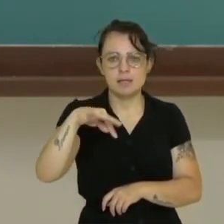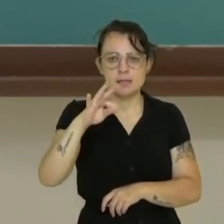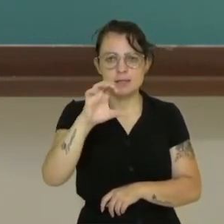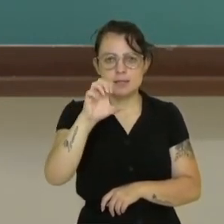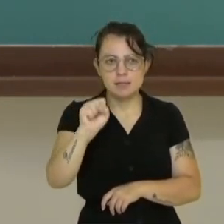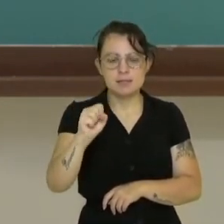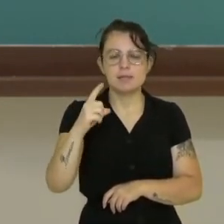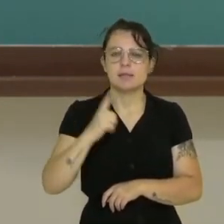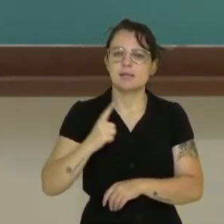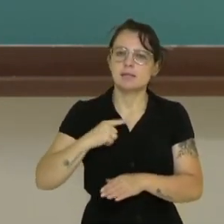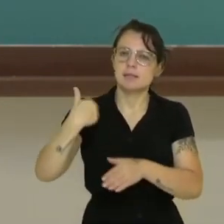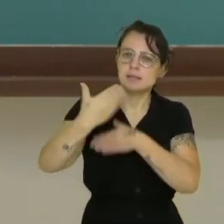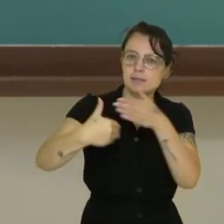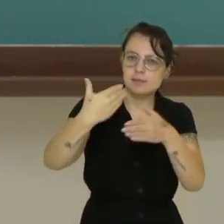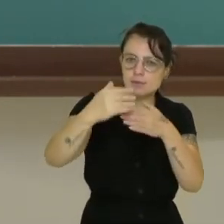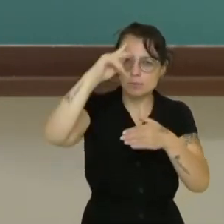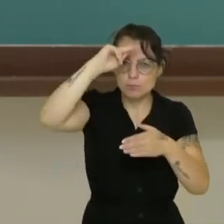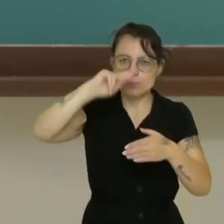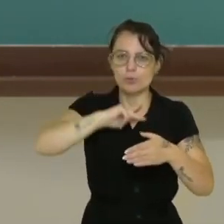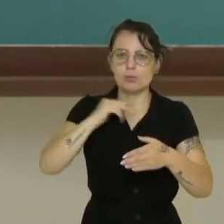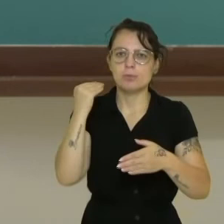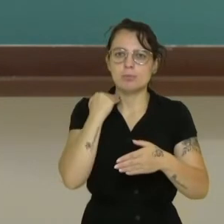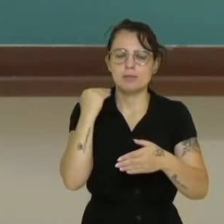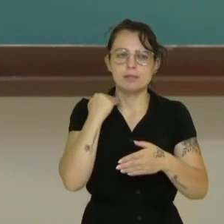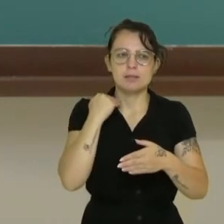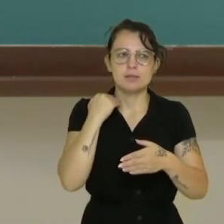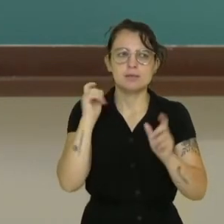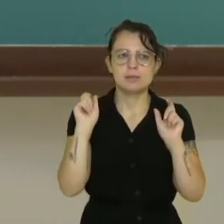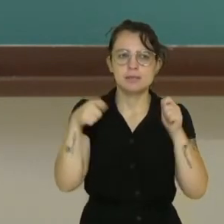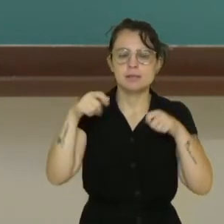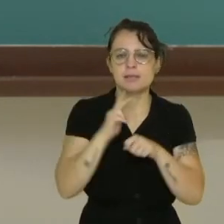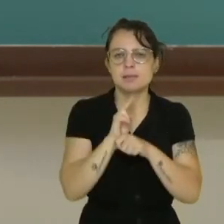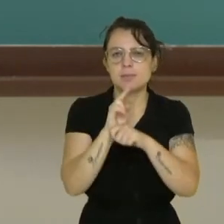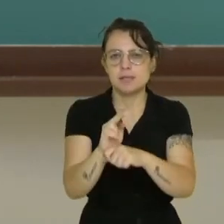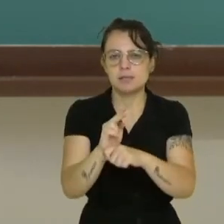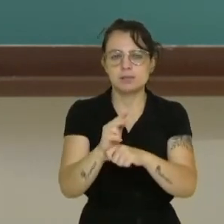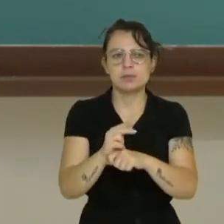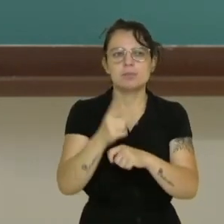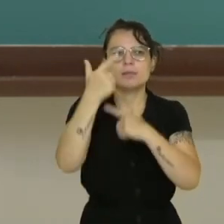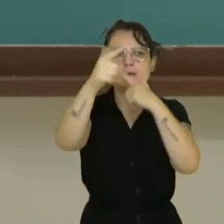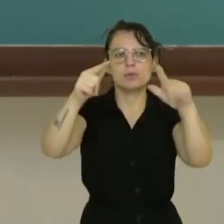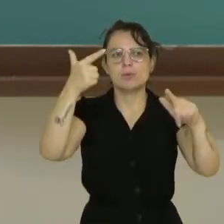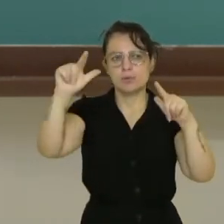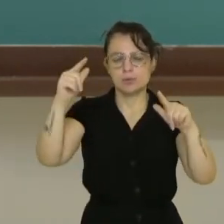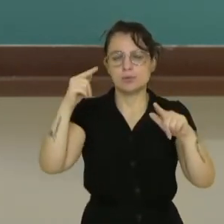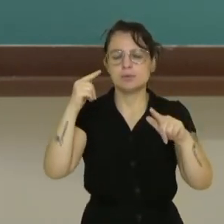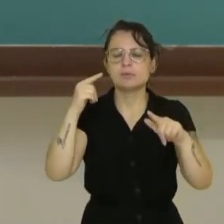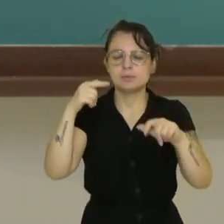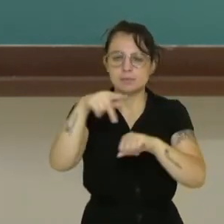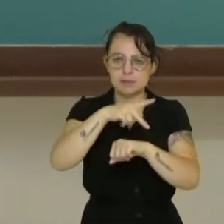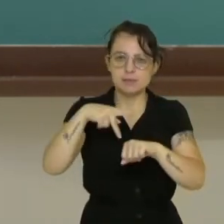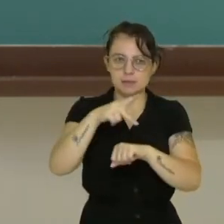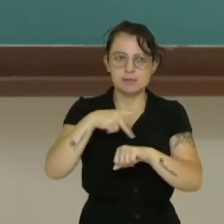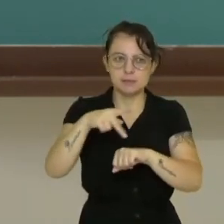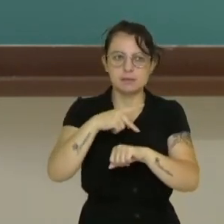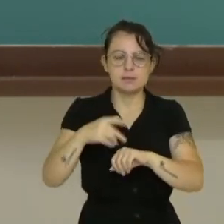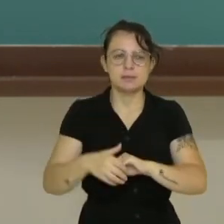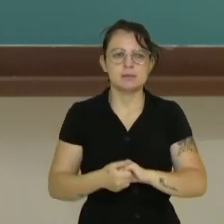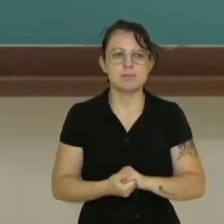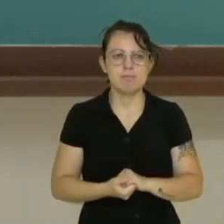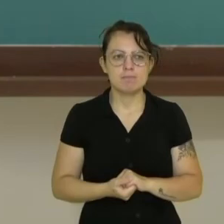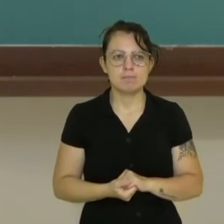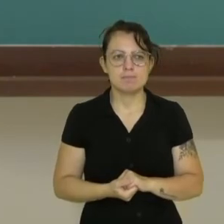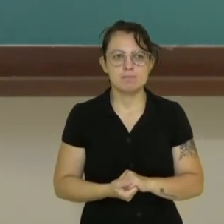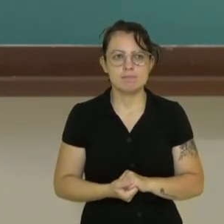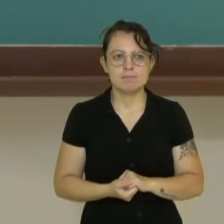seu próprio banco para efetuar empréstimos para outros países ainda em situação de